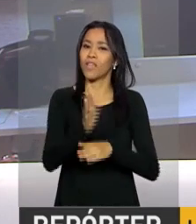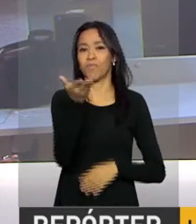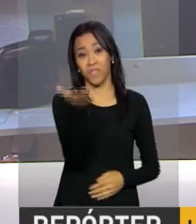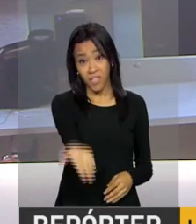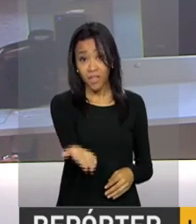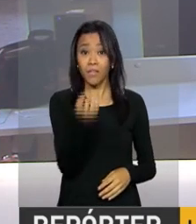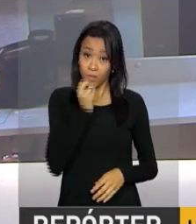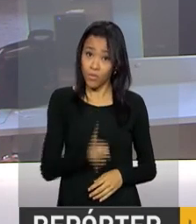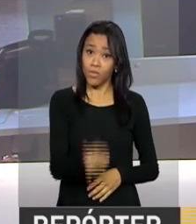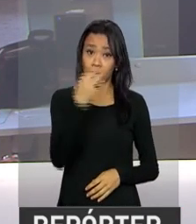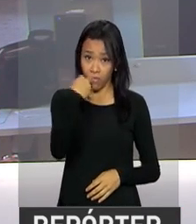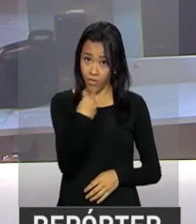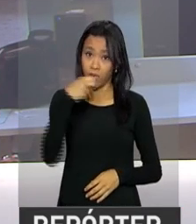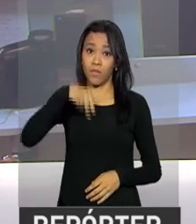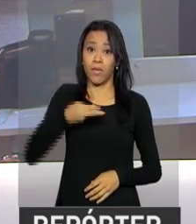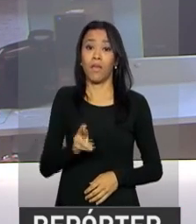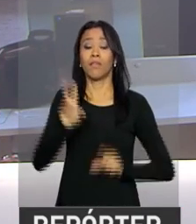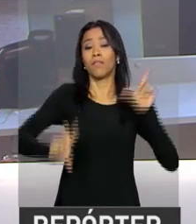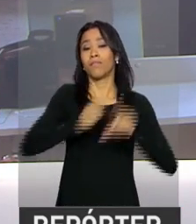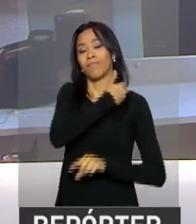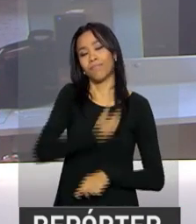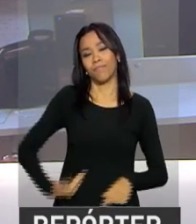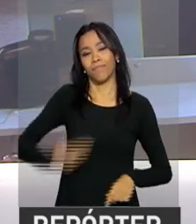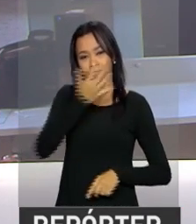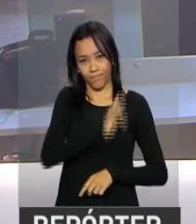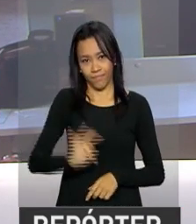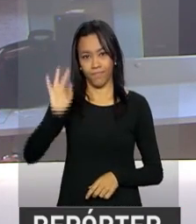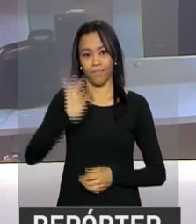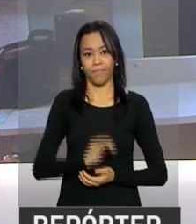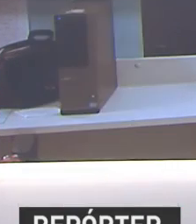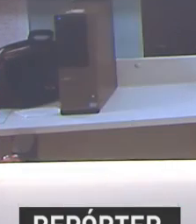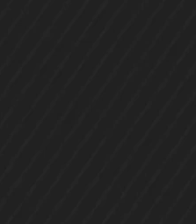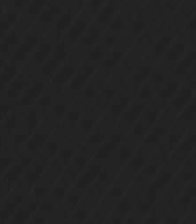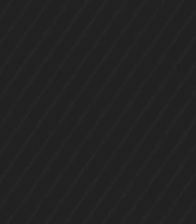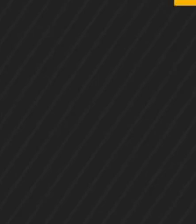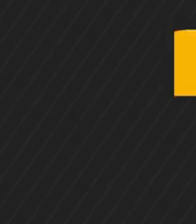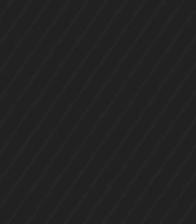tarde pra você continue com a gente aqui na nbr a tv do governo federal